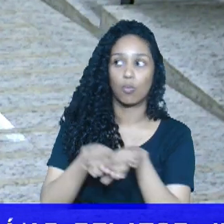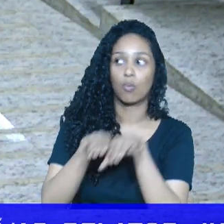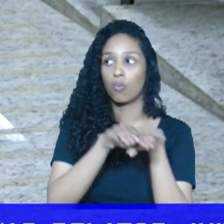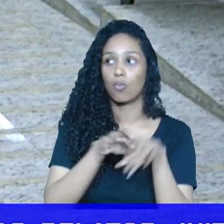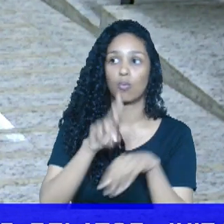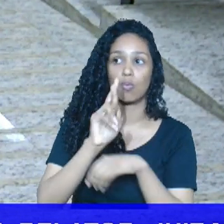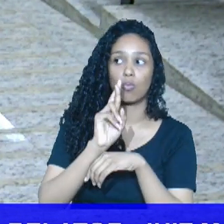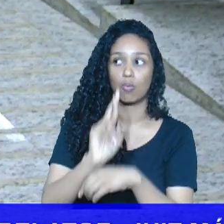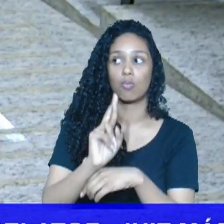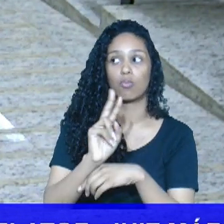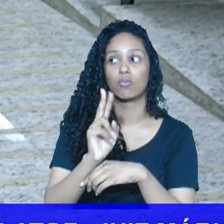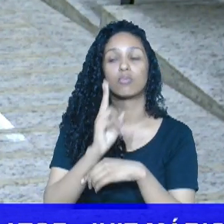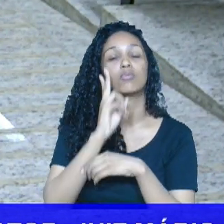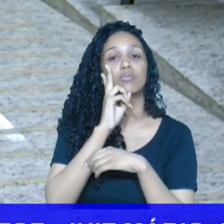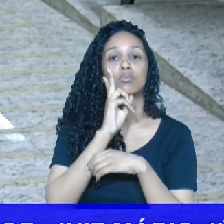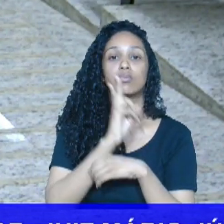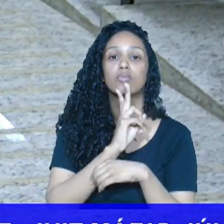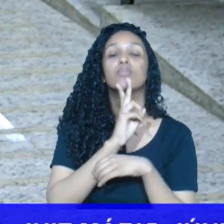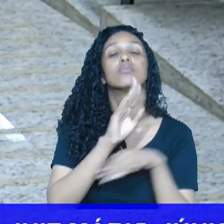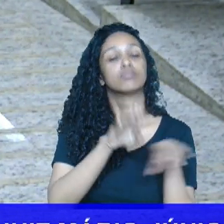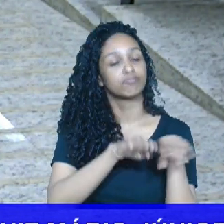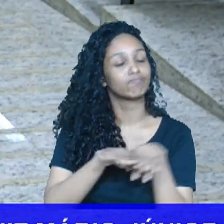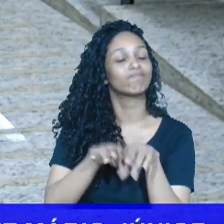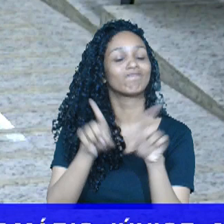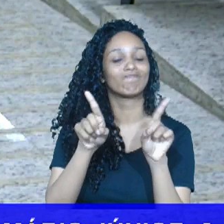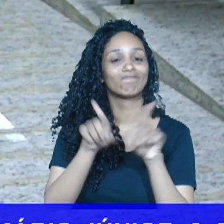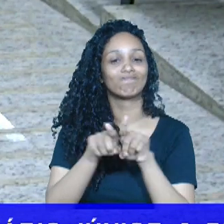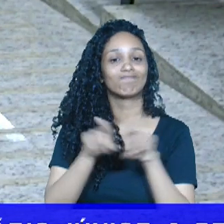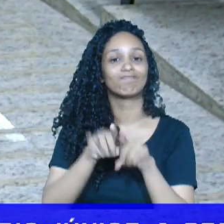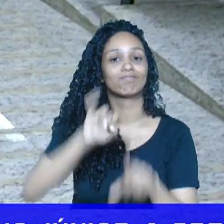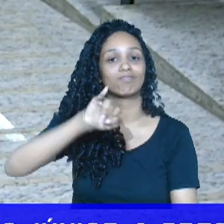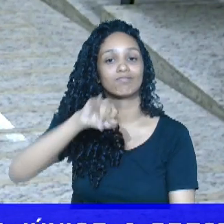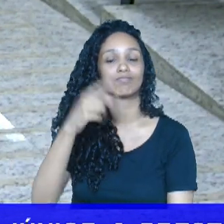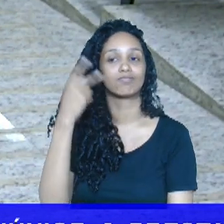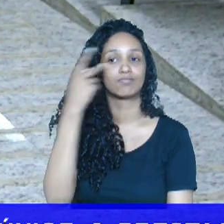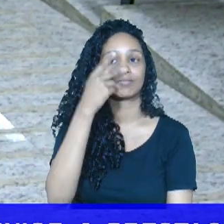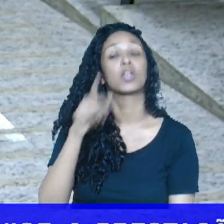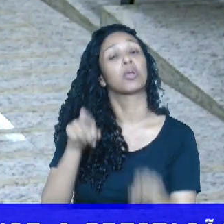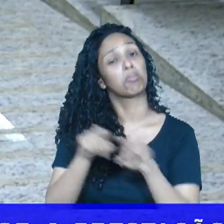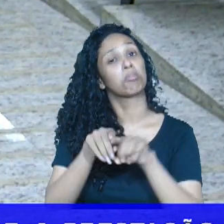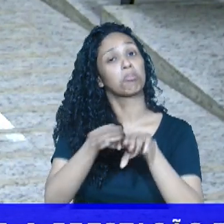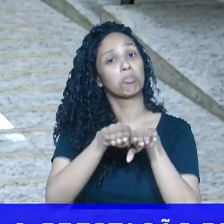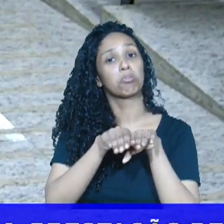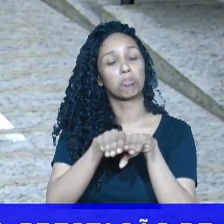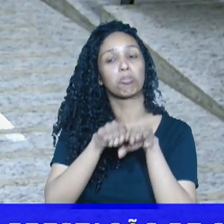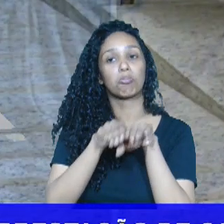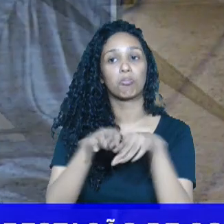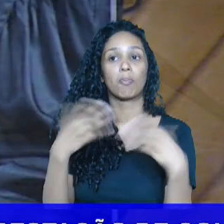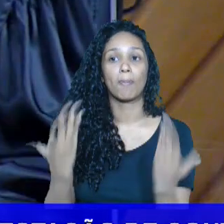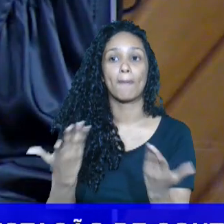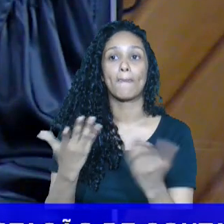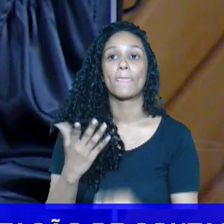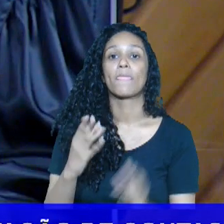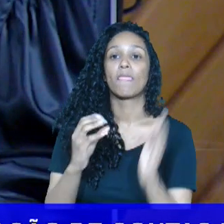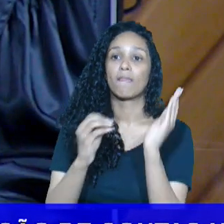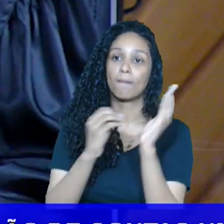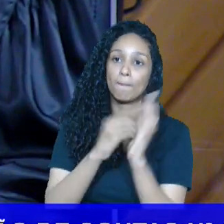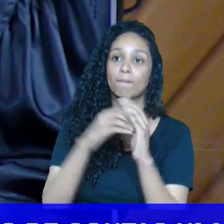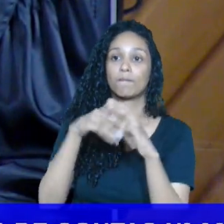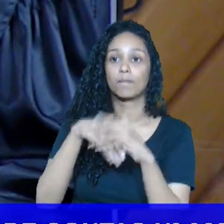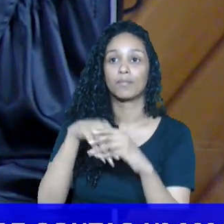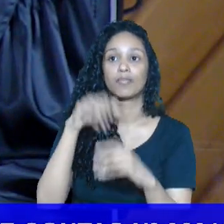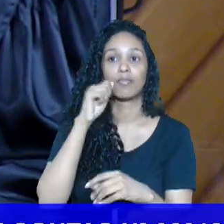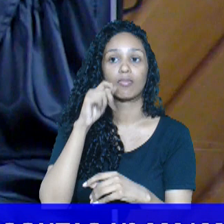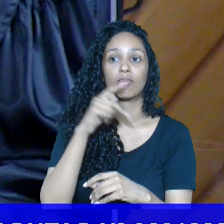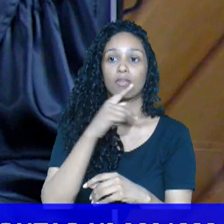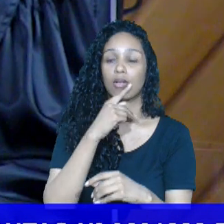Presidente, acompanho o relator. Orlando Vasconcelos. Acompanho, senhor presidente. João Lage. Eu também acompanho, presidente. O Tribunal Regional Eleitoral do Amapá,